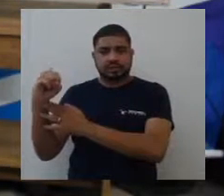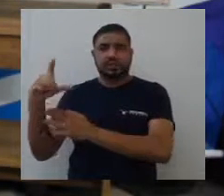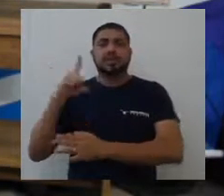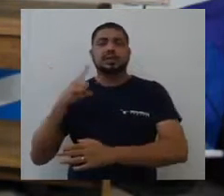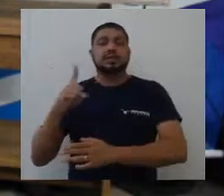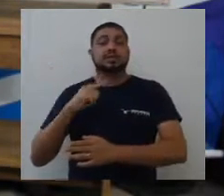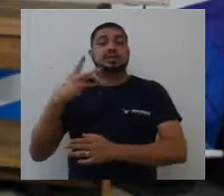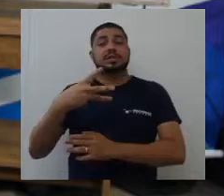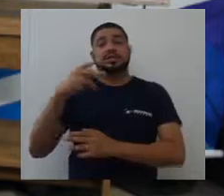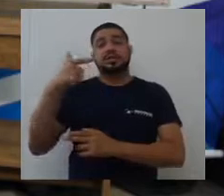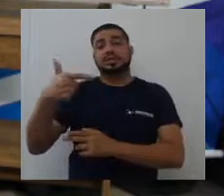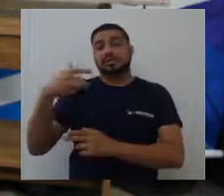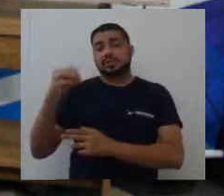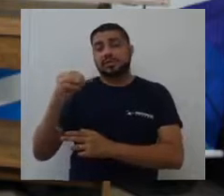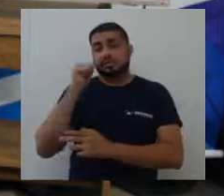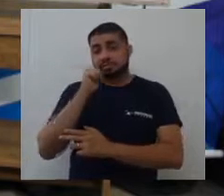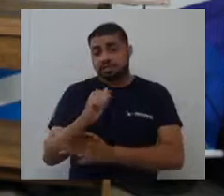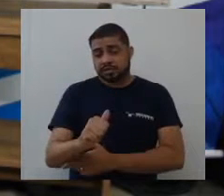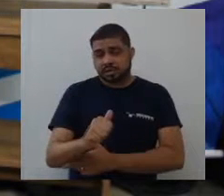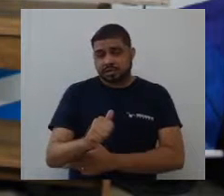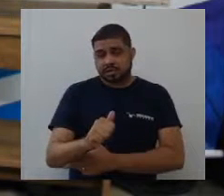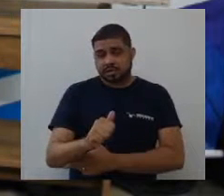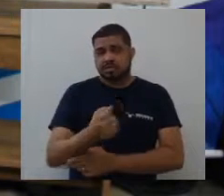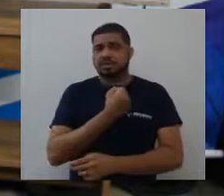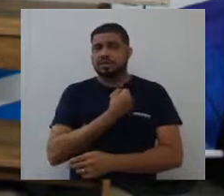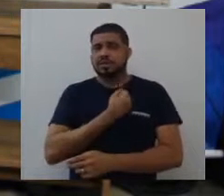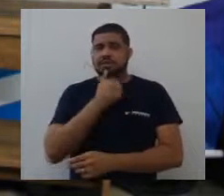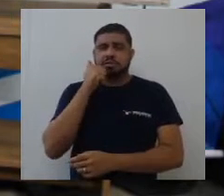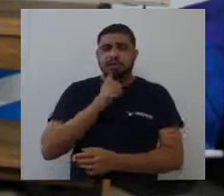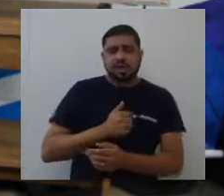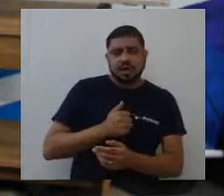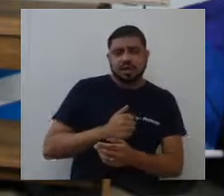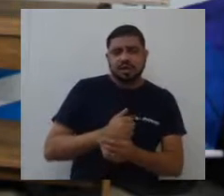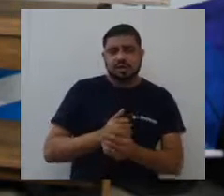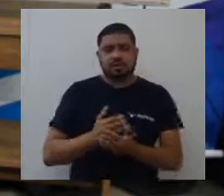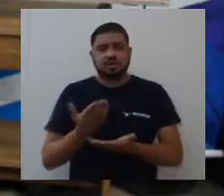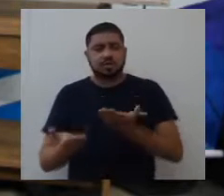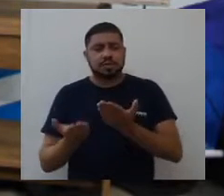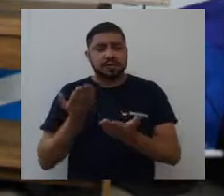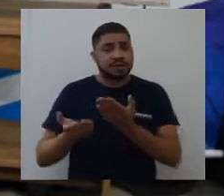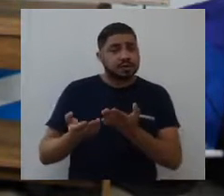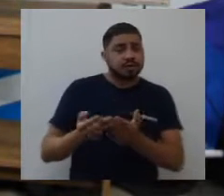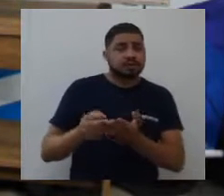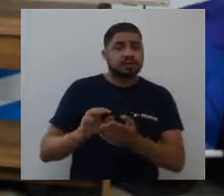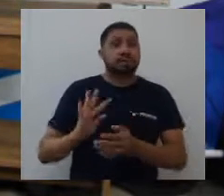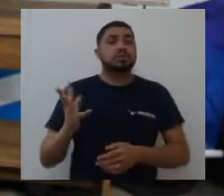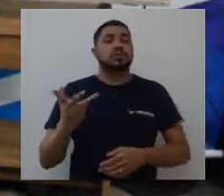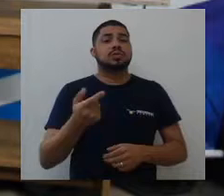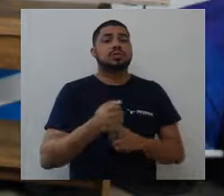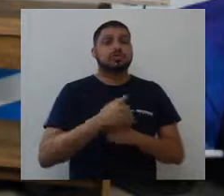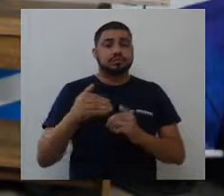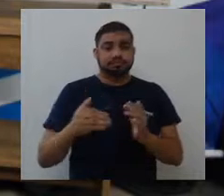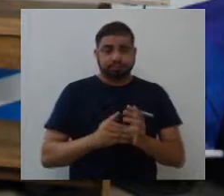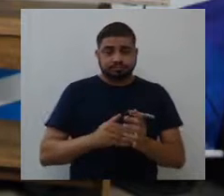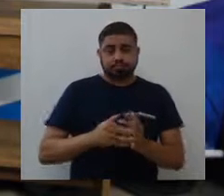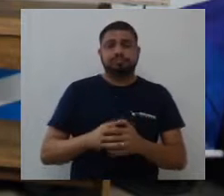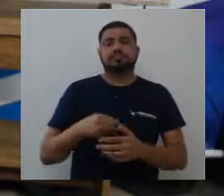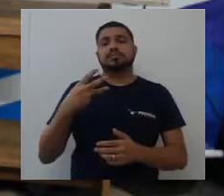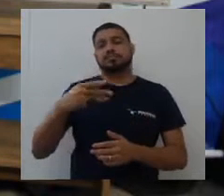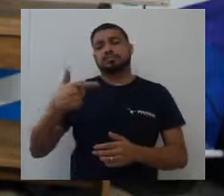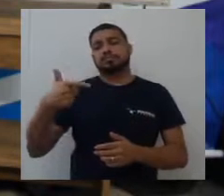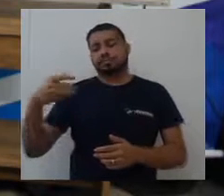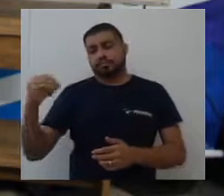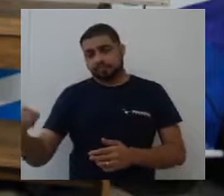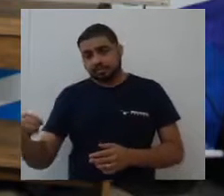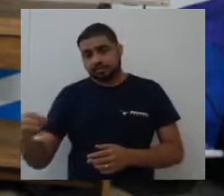tenho 320 mulheres. Ó, o número de mulheres em relação ao total é estabelecido assim, ó,